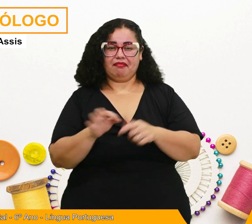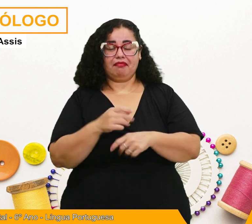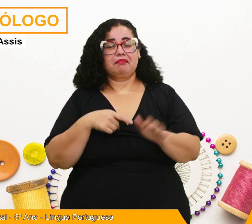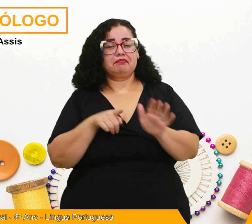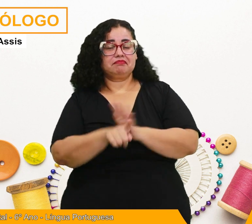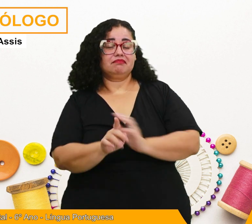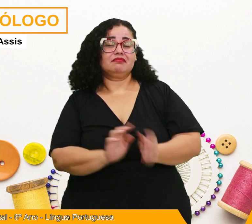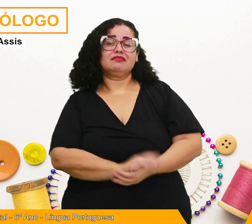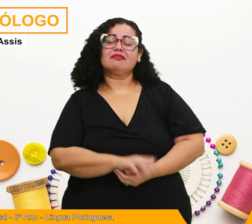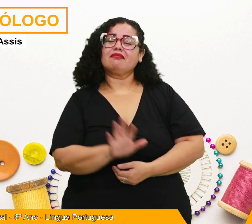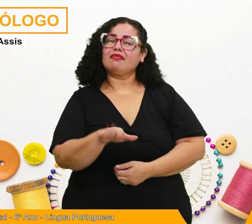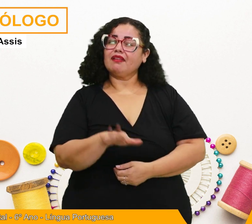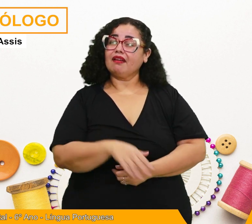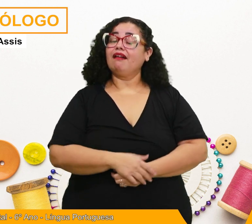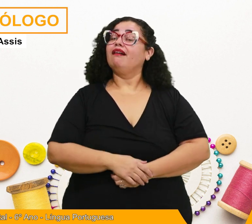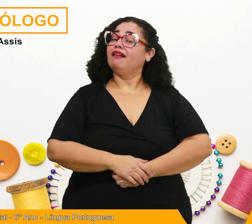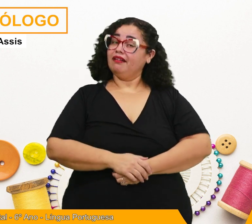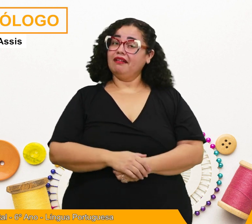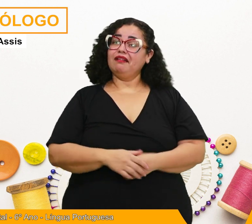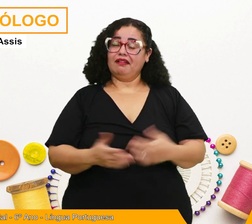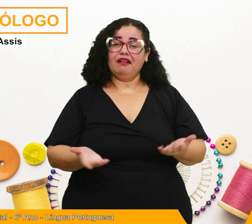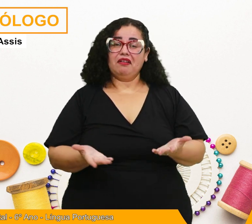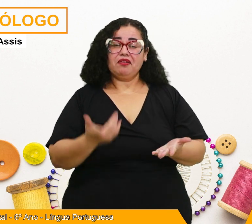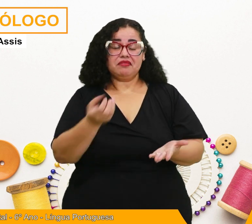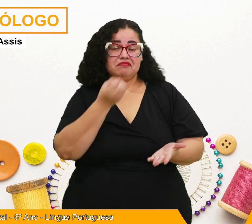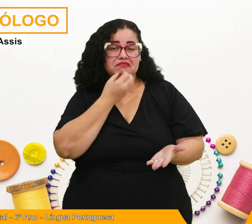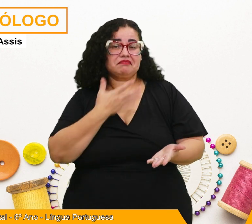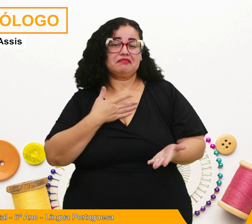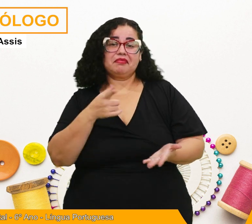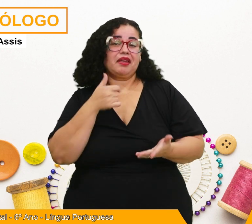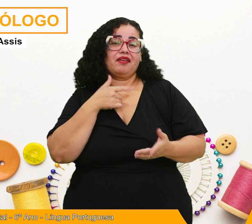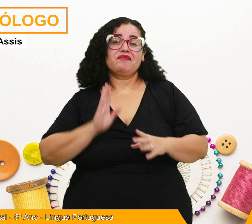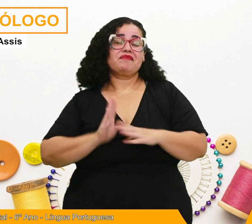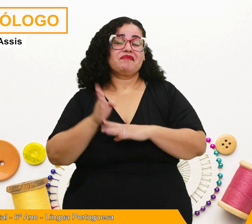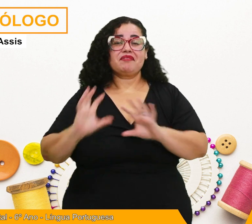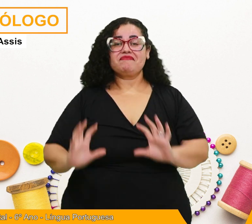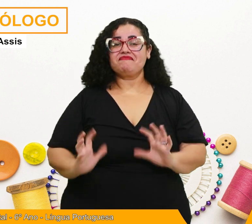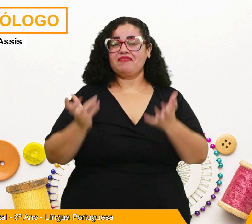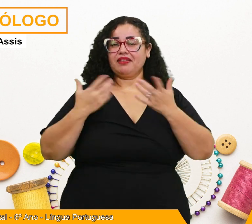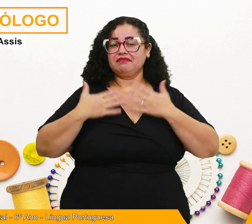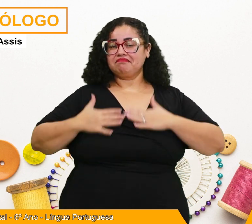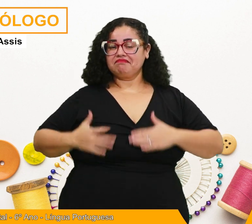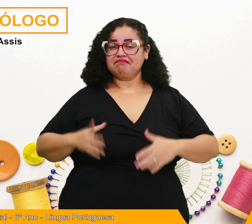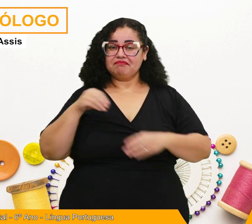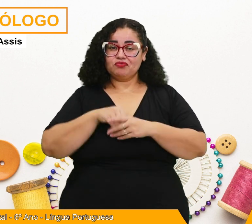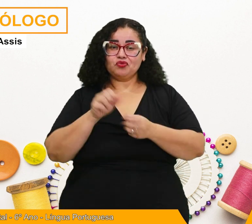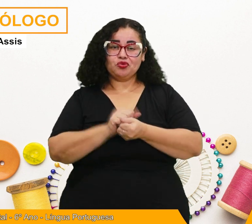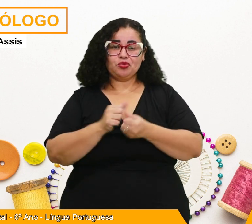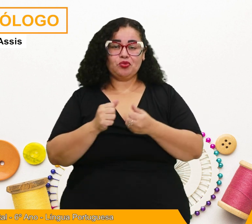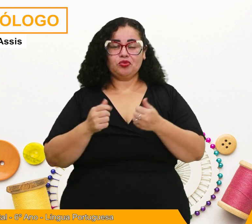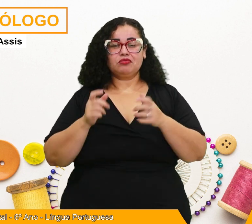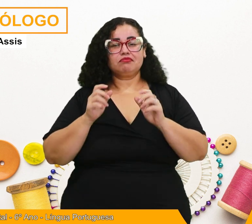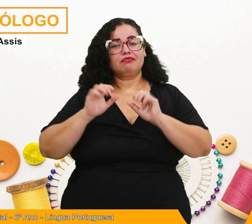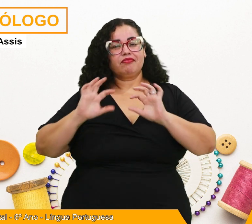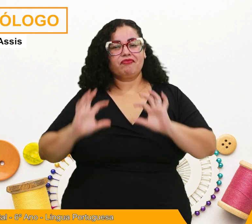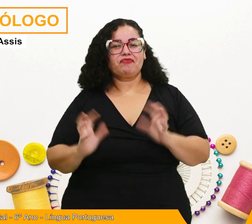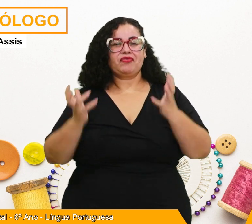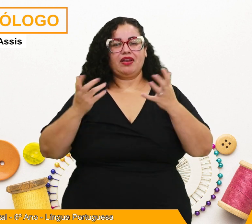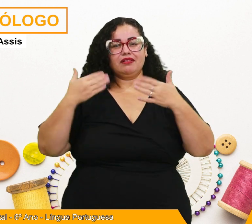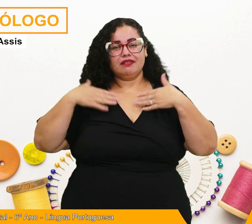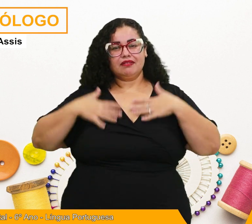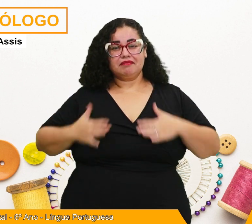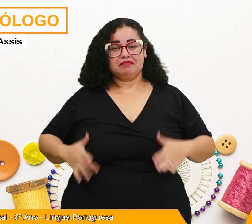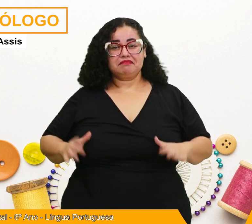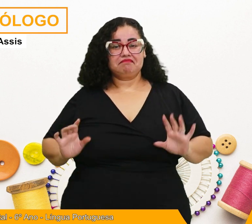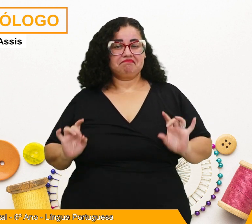perguntou-lhe: ora agora, diga-me quem é que vai ao baile no corpo da baronesa, fazendo parte do vestido